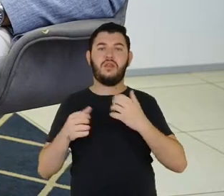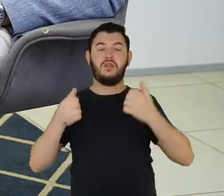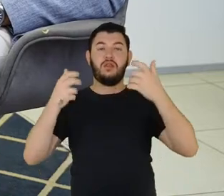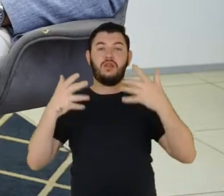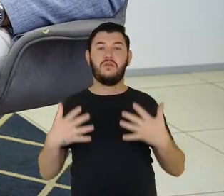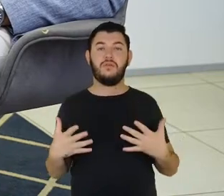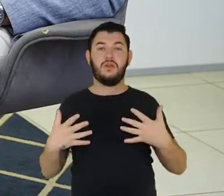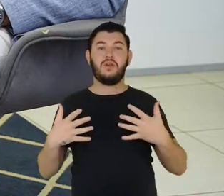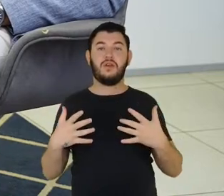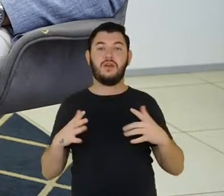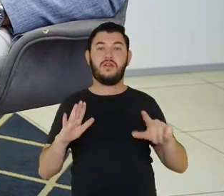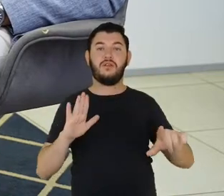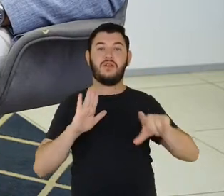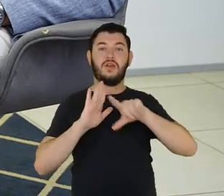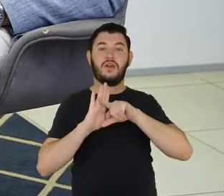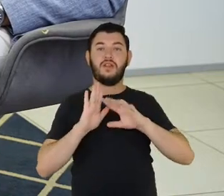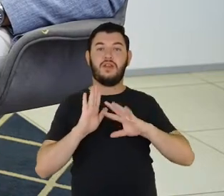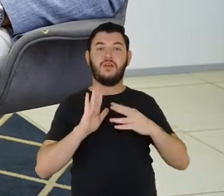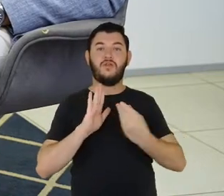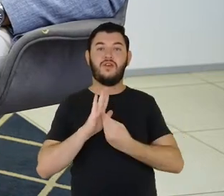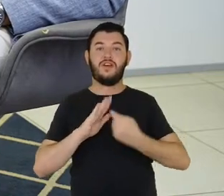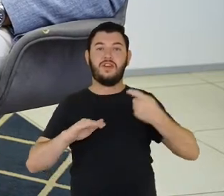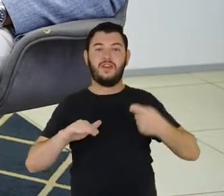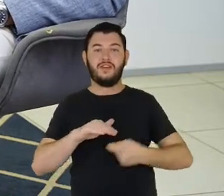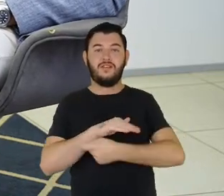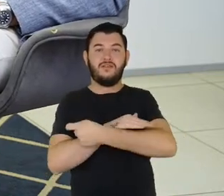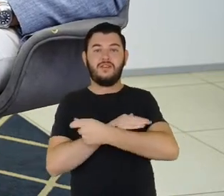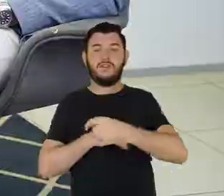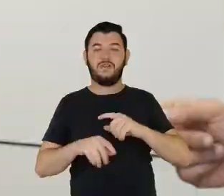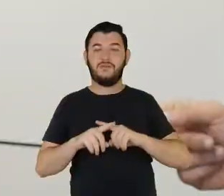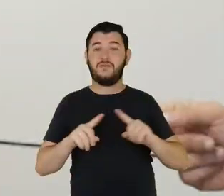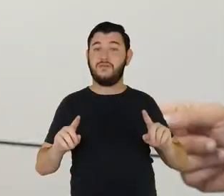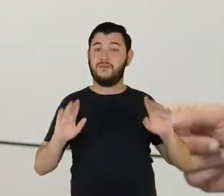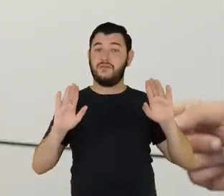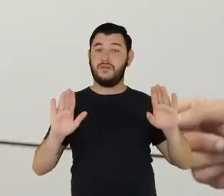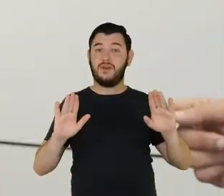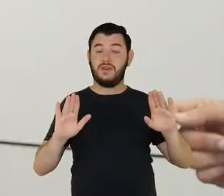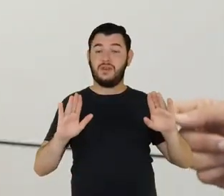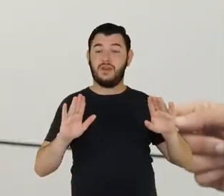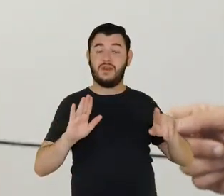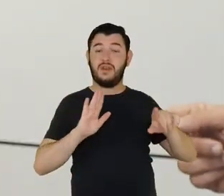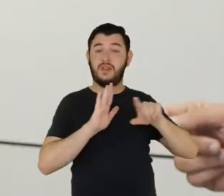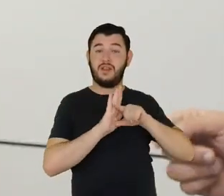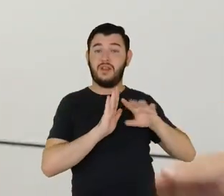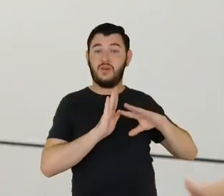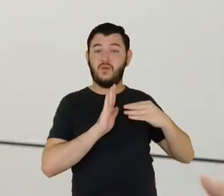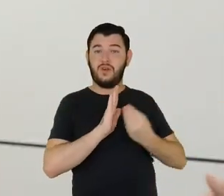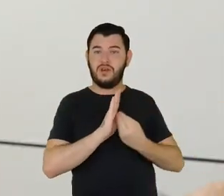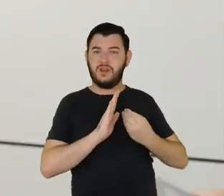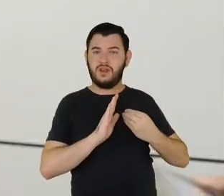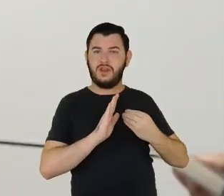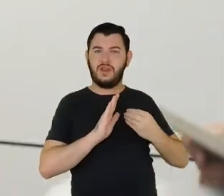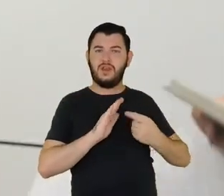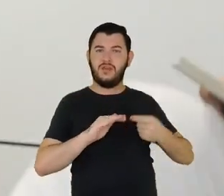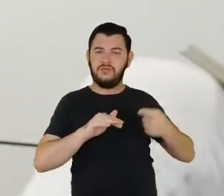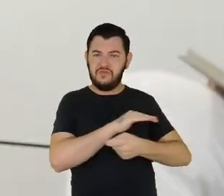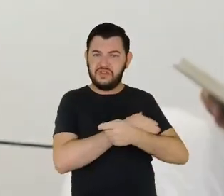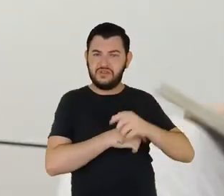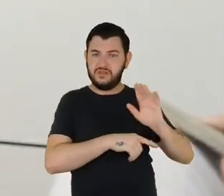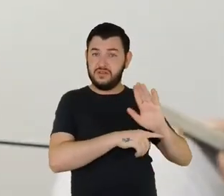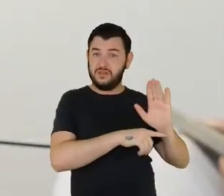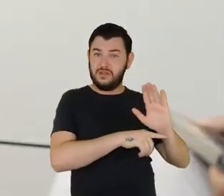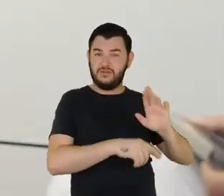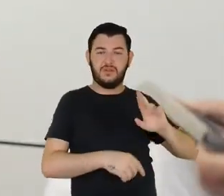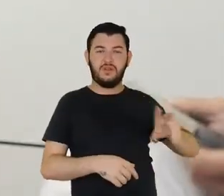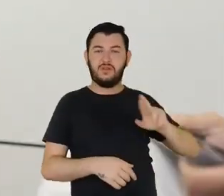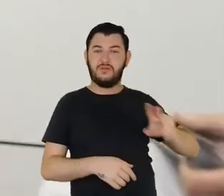do Audiovisual. Filme. Não se usa a Lei Rouanet em cinema. Existe na Lei do Audiovisual, permite que você use, eu acho que é 3% de